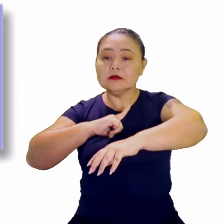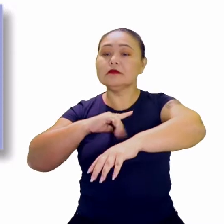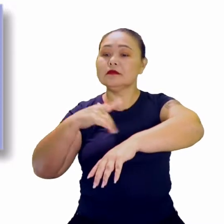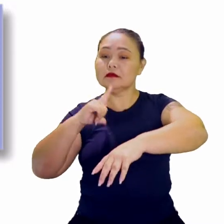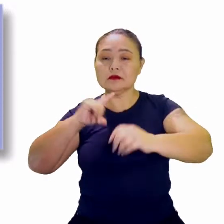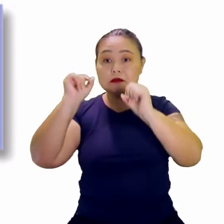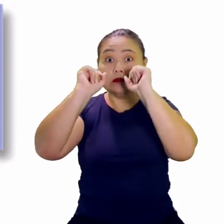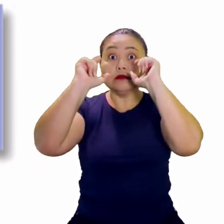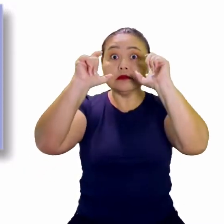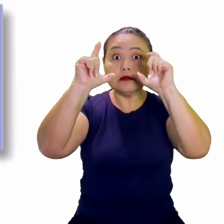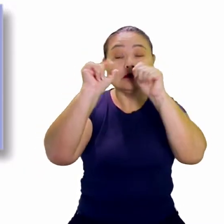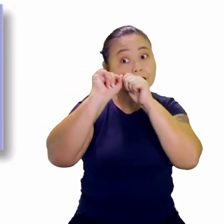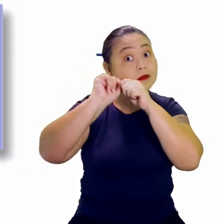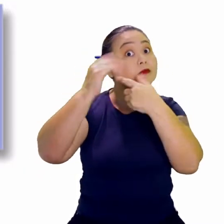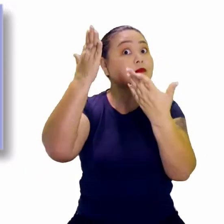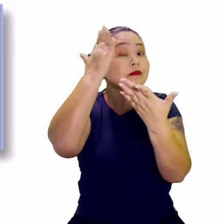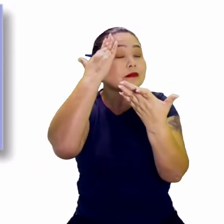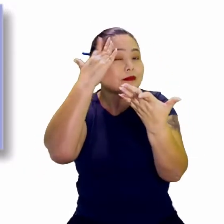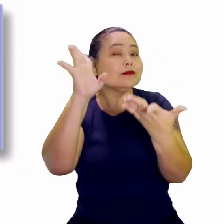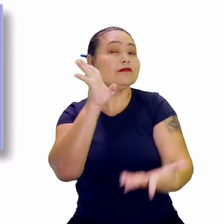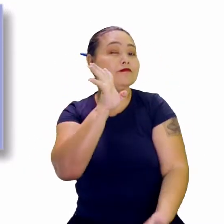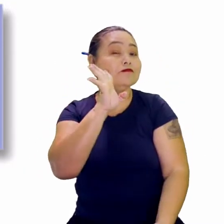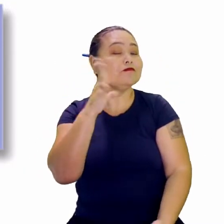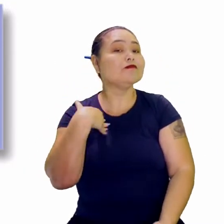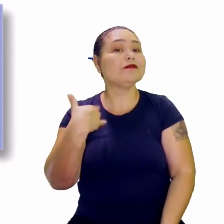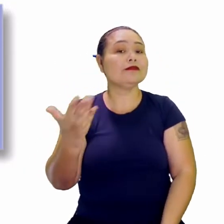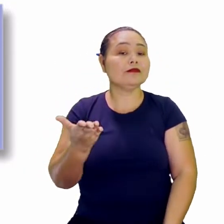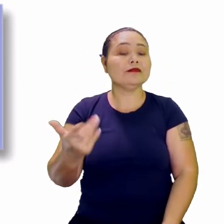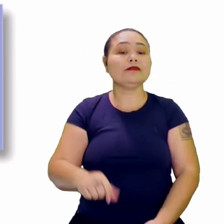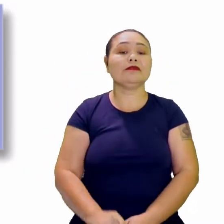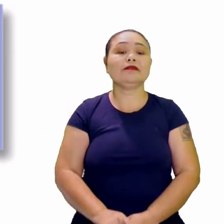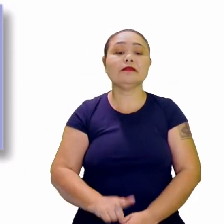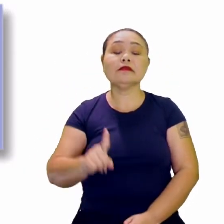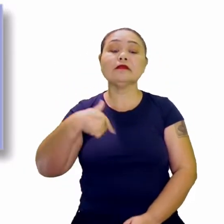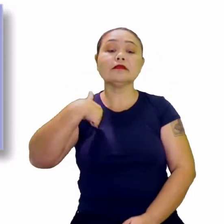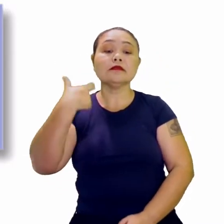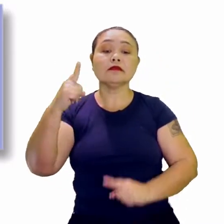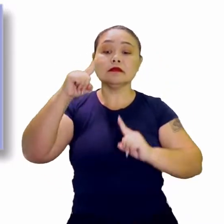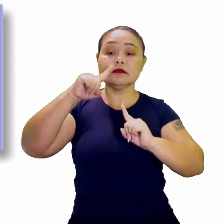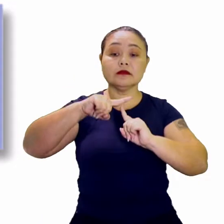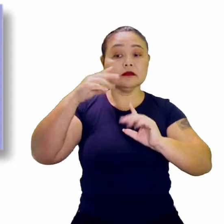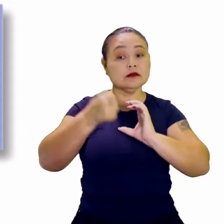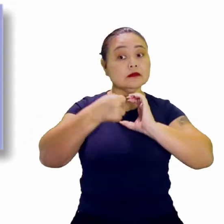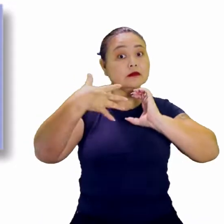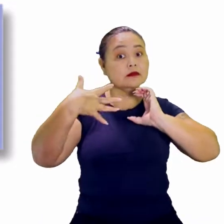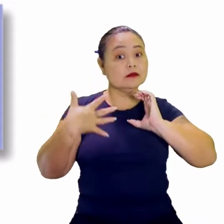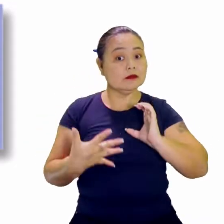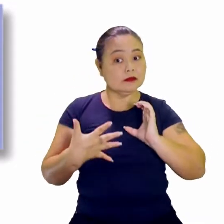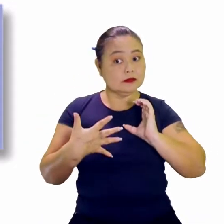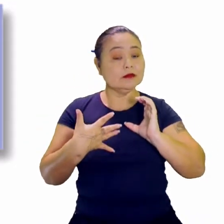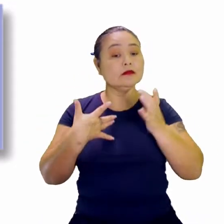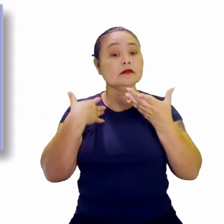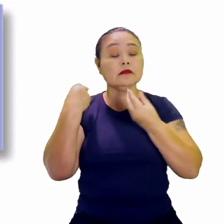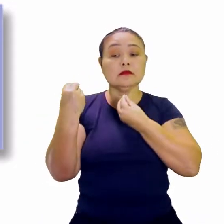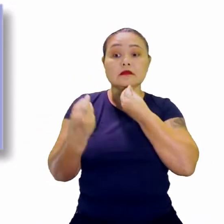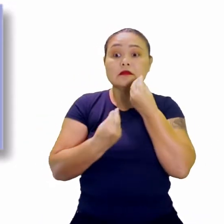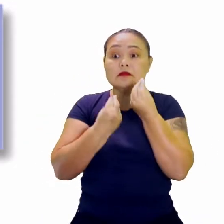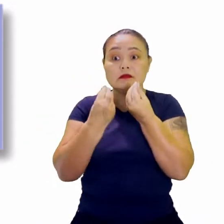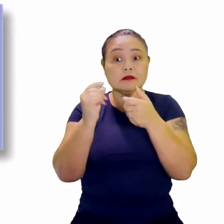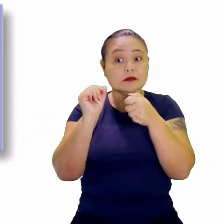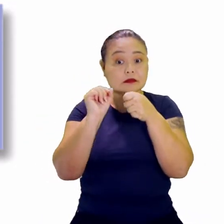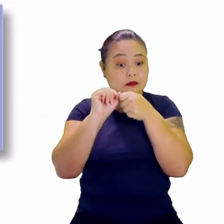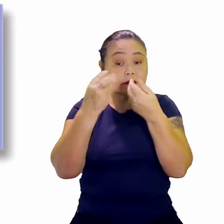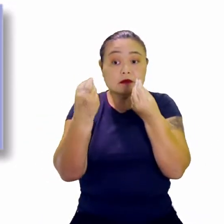fica atento que você vai descobrir muita coisa legal hoje. Nós também vamos falar sobre os tipos e características da ação